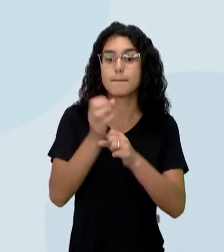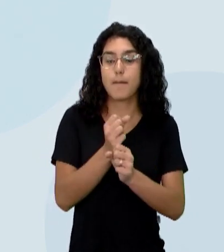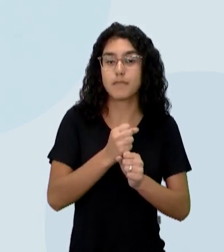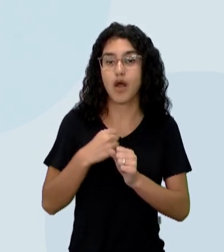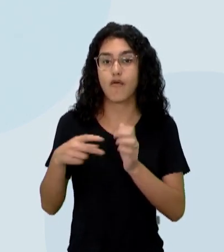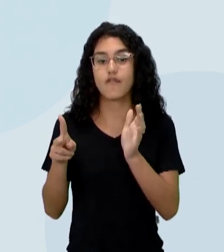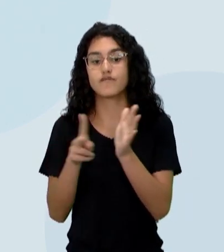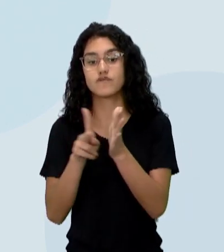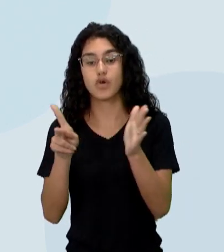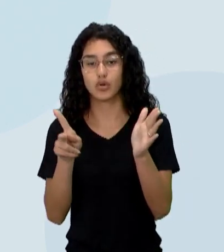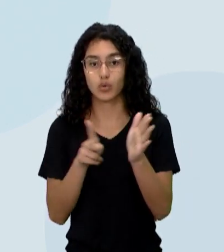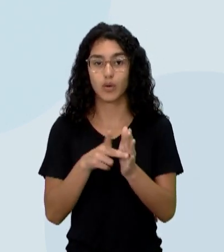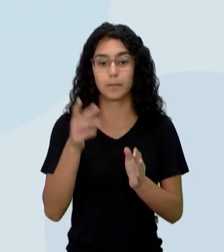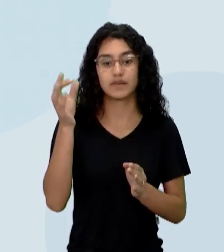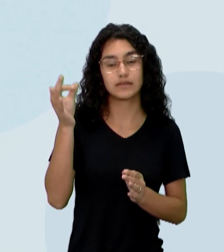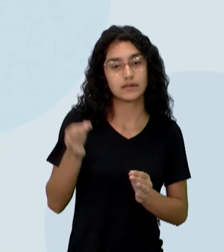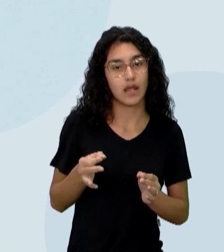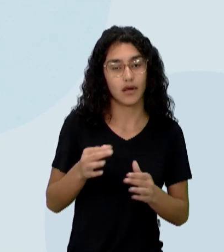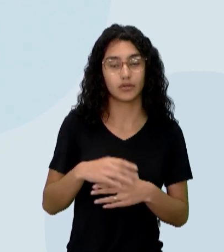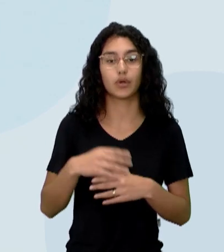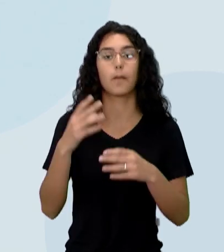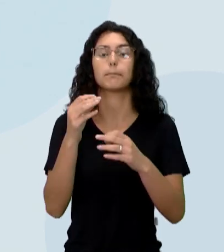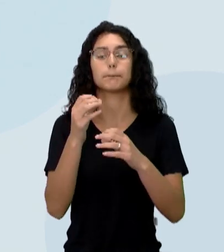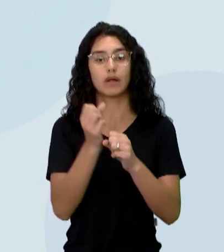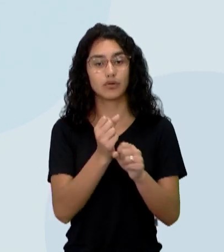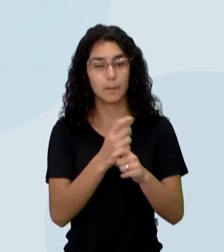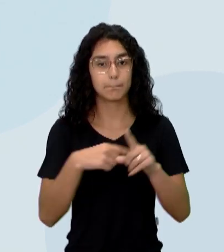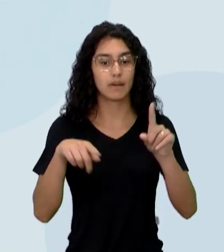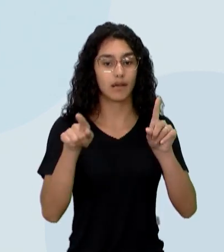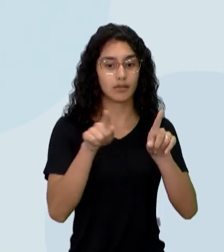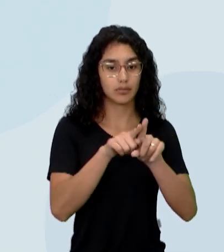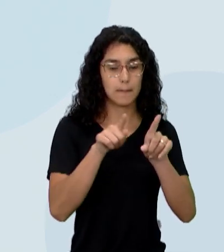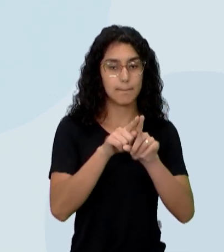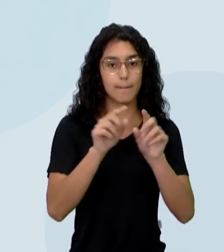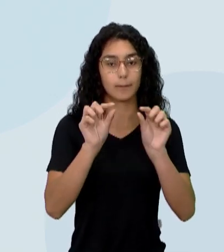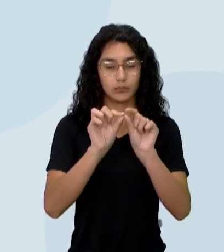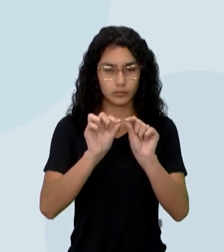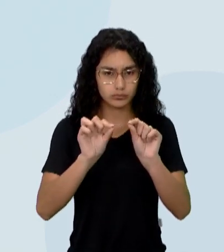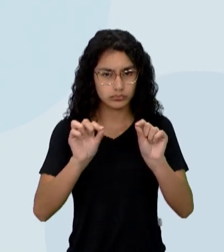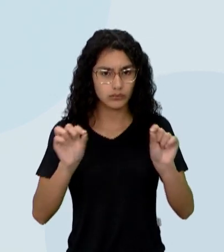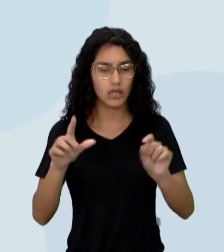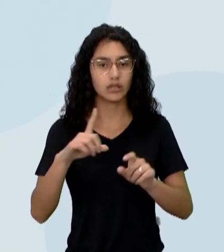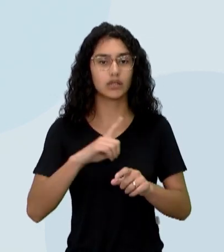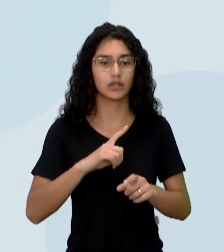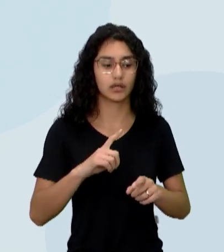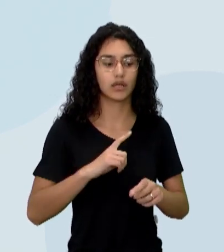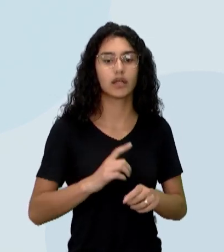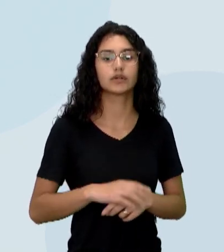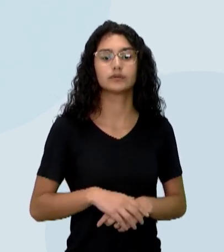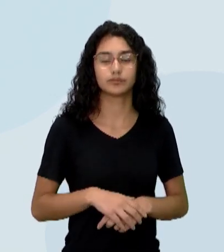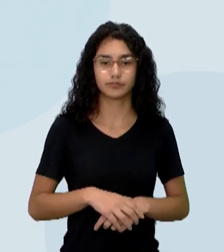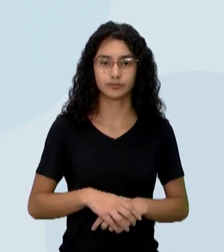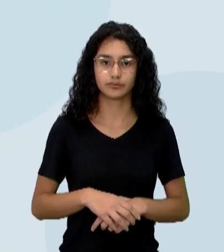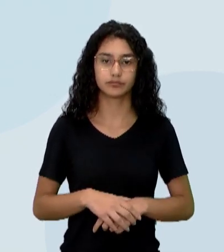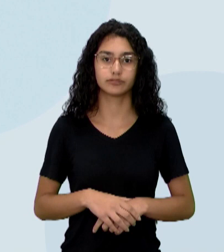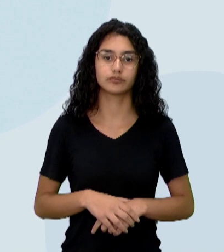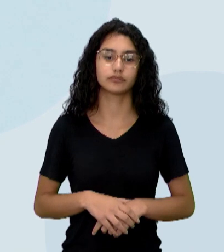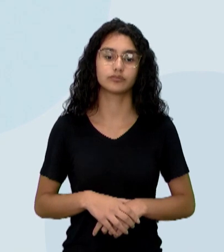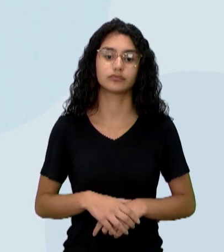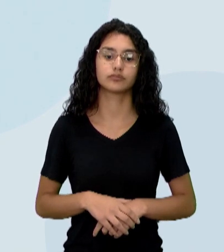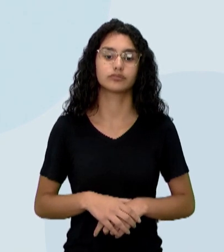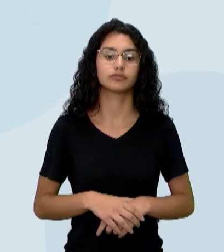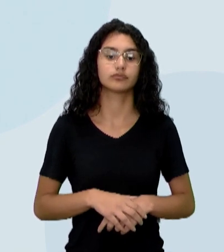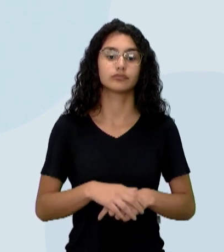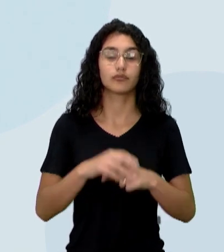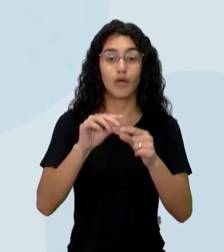volumes, capacidades, podemos calcular comprimento de arestas, né? Que são aí, vamos dizer assim, as